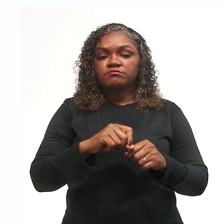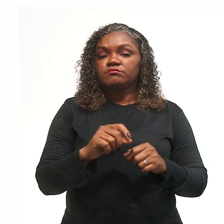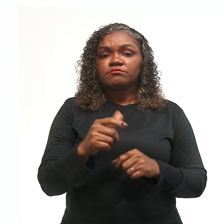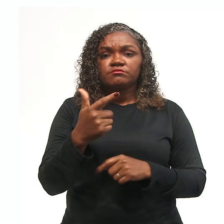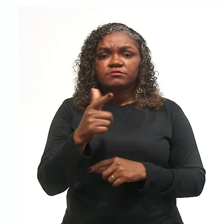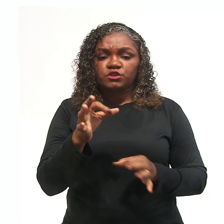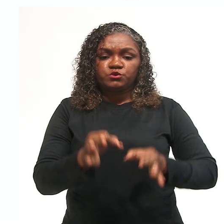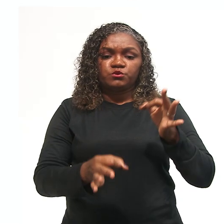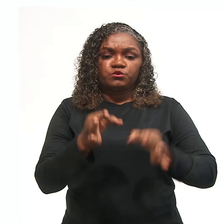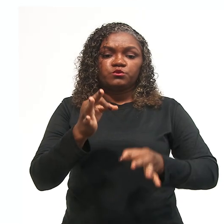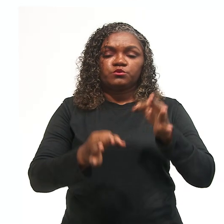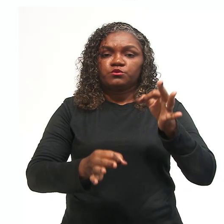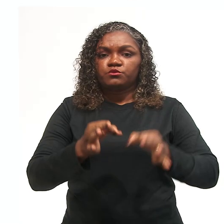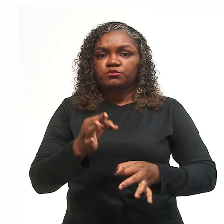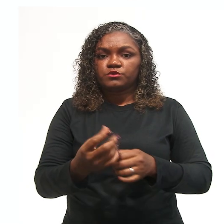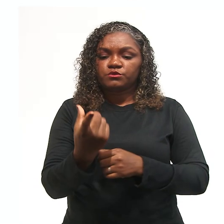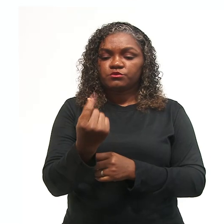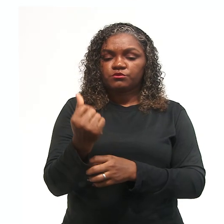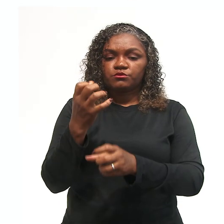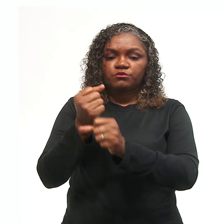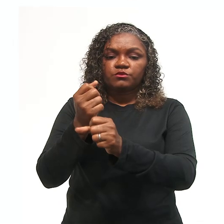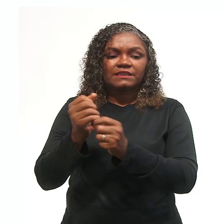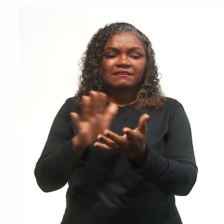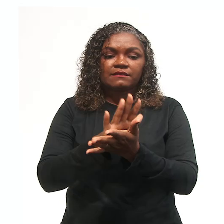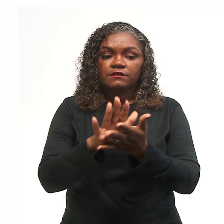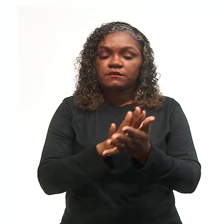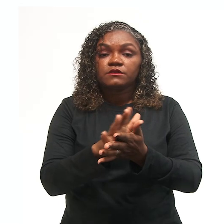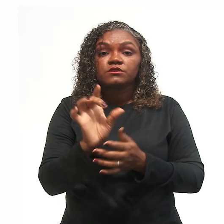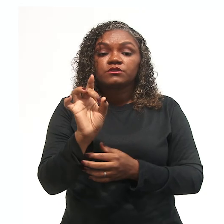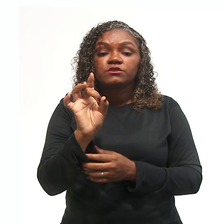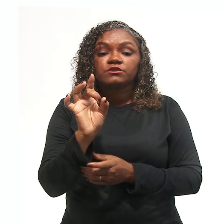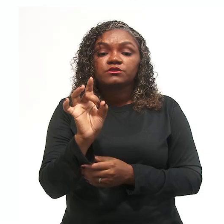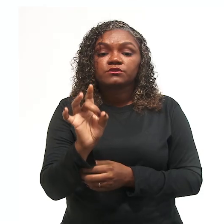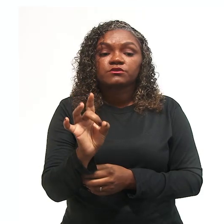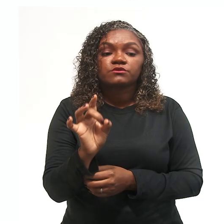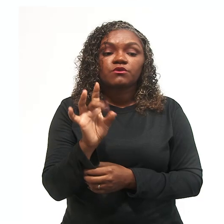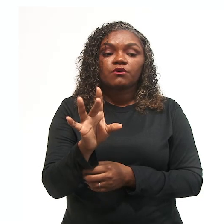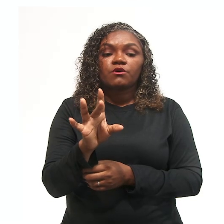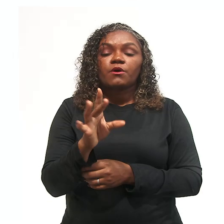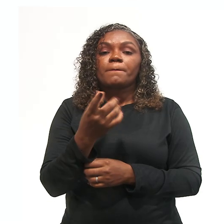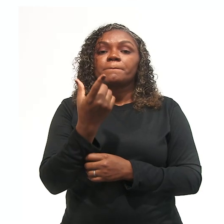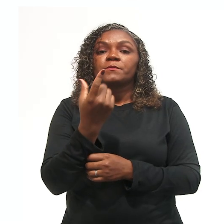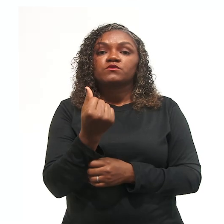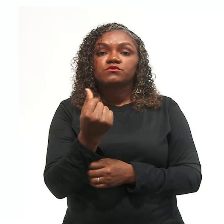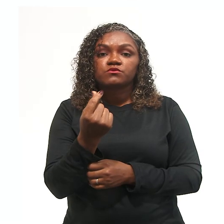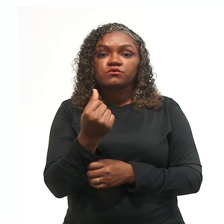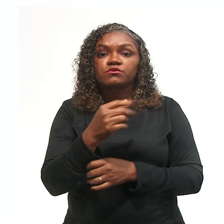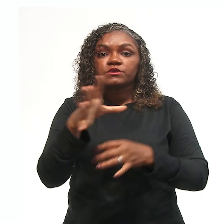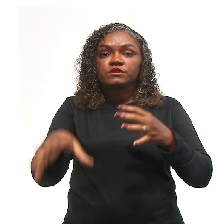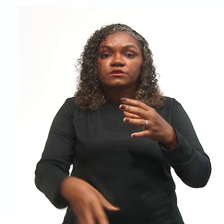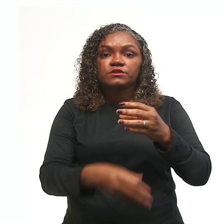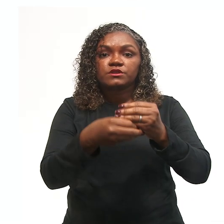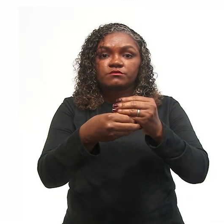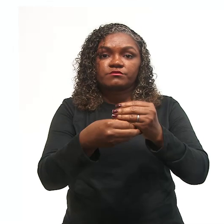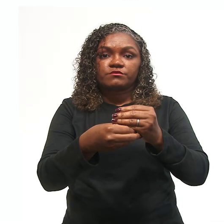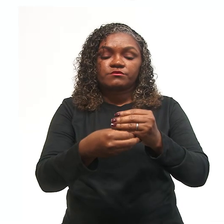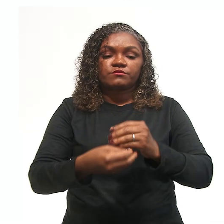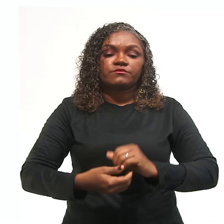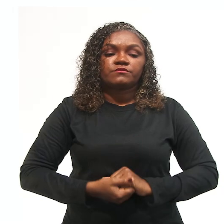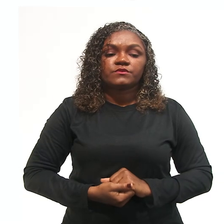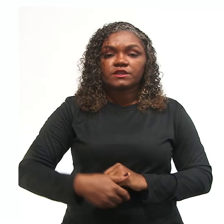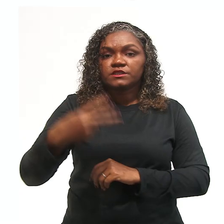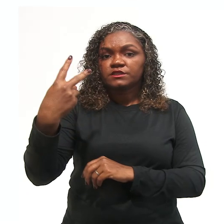que prevalece o aspecto jurídico do orçamento em detrimento do aspecto econômico, né, o qual possui aqui uma